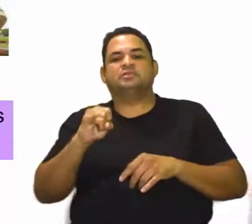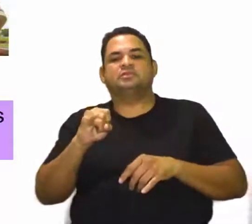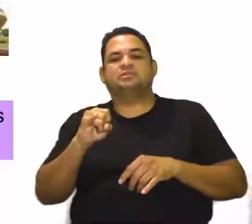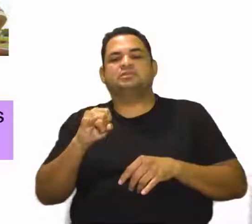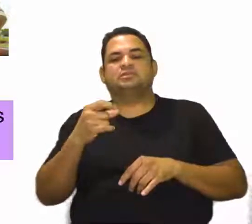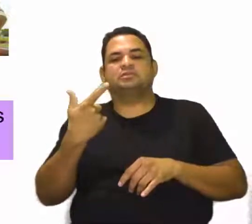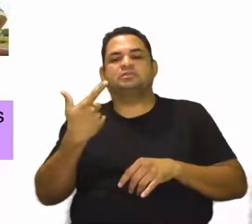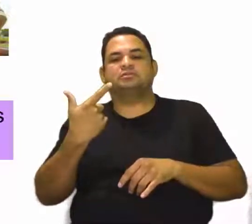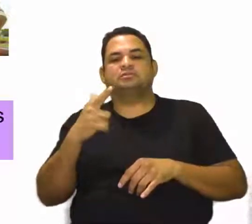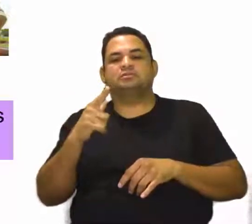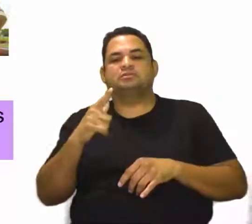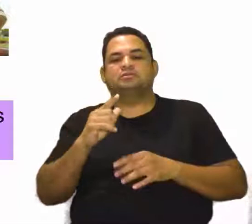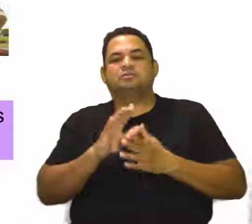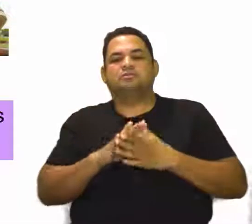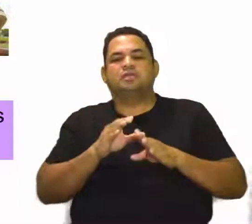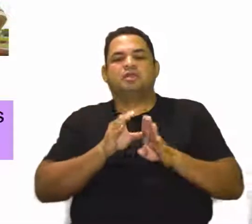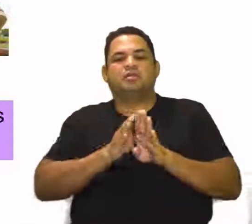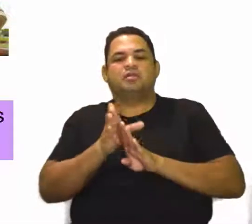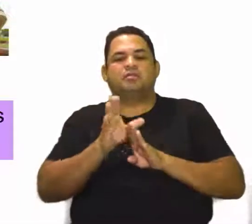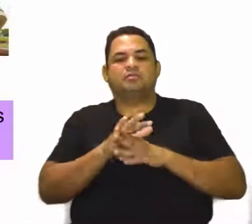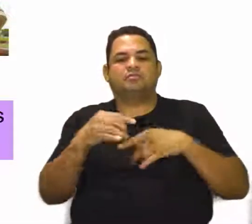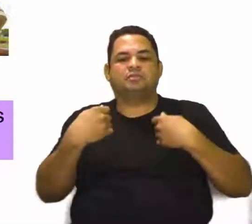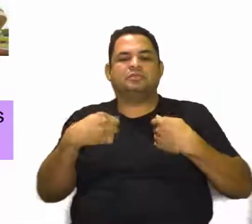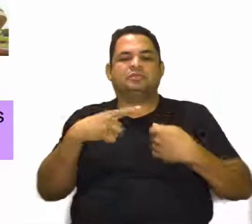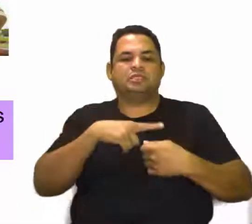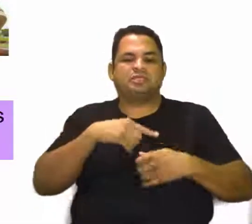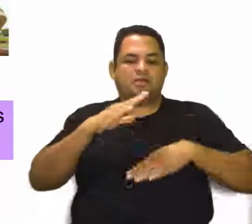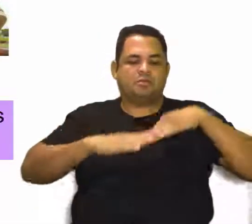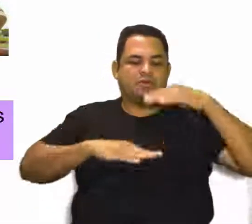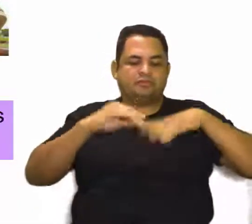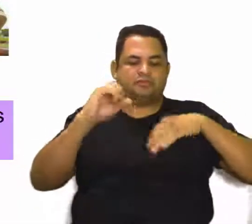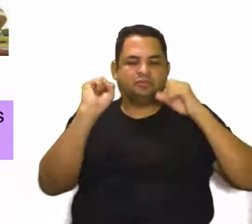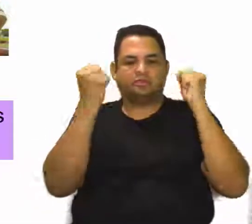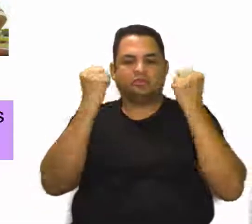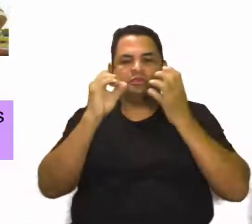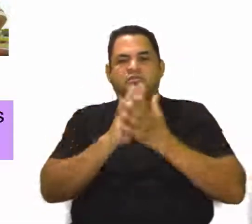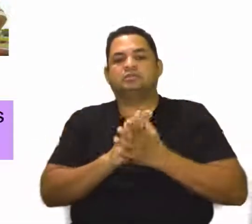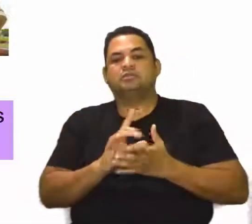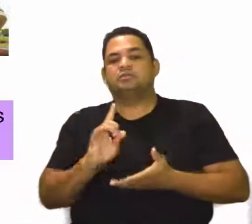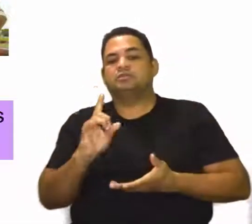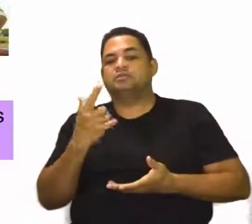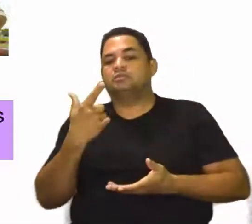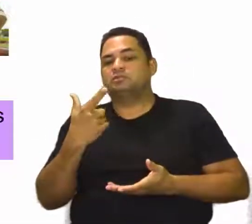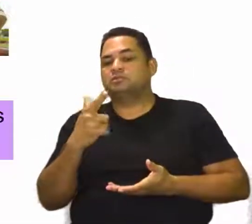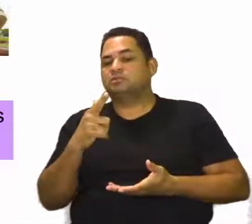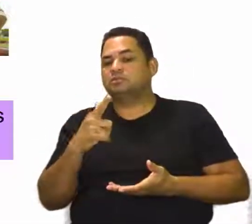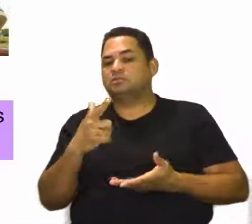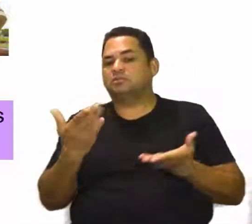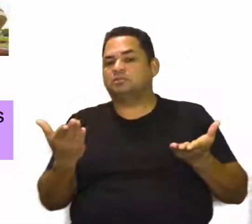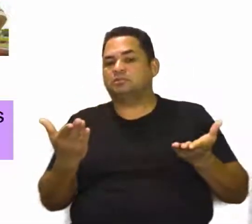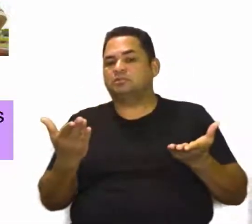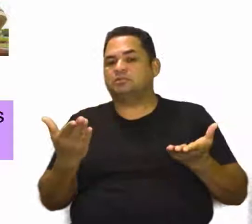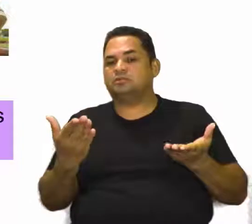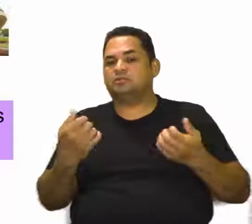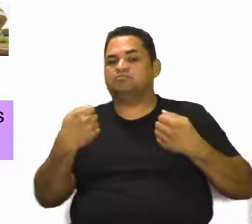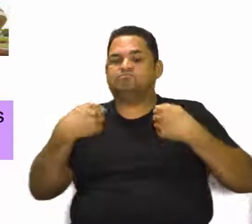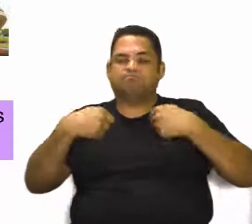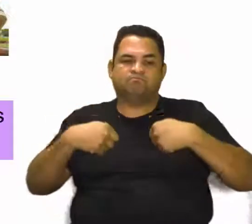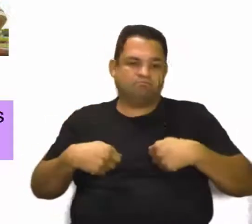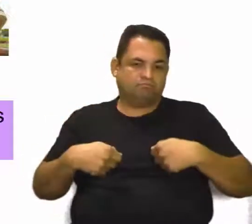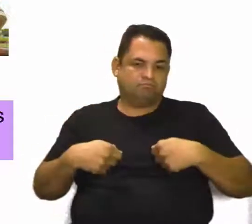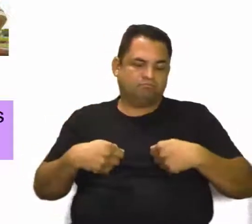orientação médica, eu também preciso da orientação do profissional de educação física, e não havendo essa orientação, eu